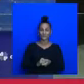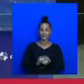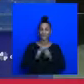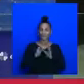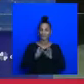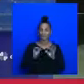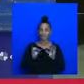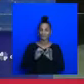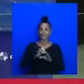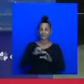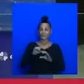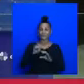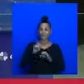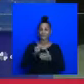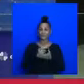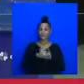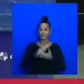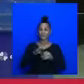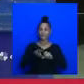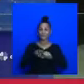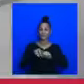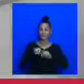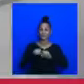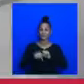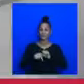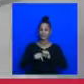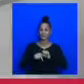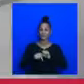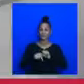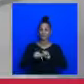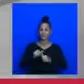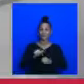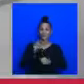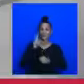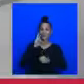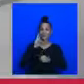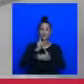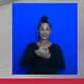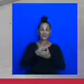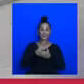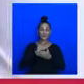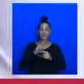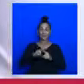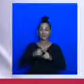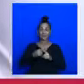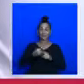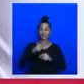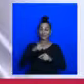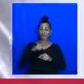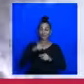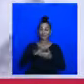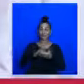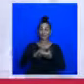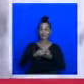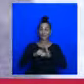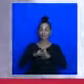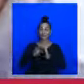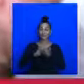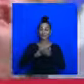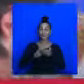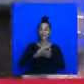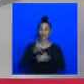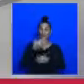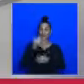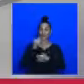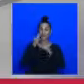Já foram realizados os sorteios da Quina, do Super 7. Lembrando que na sequência da dupla Sena tem Lotomania e